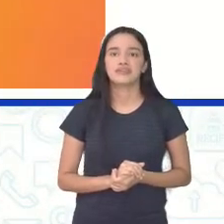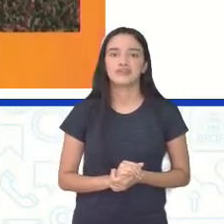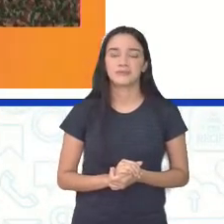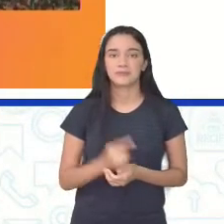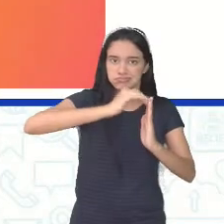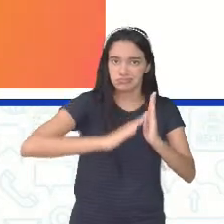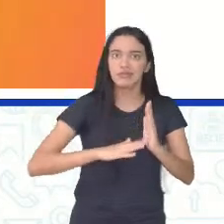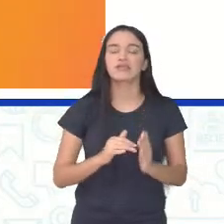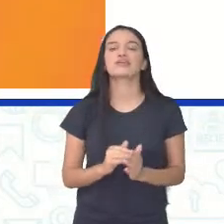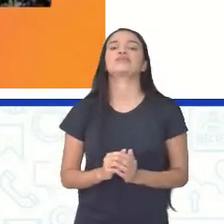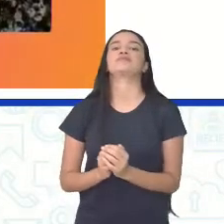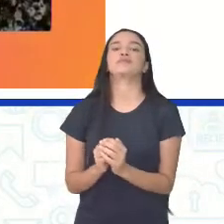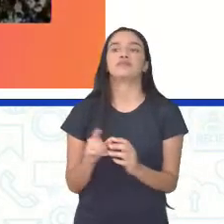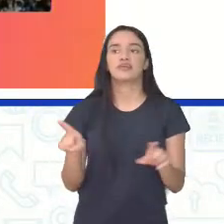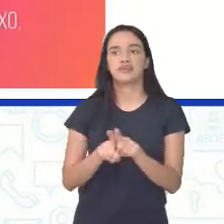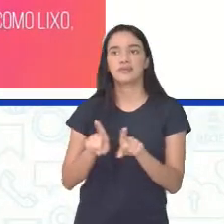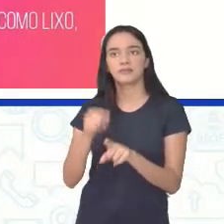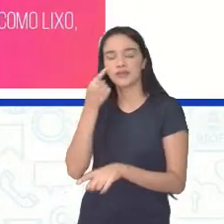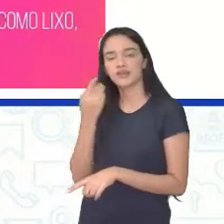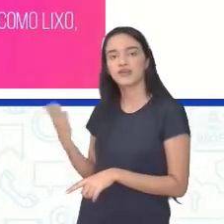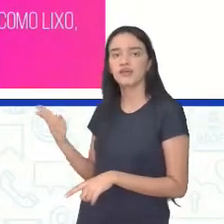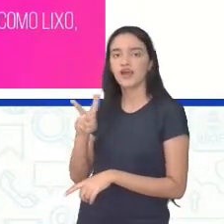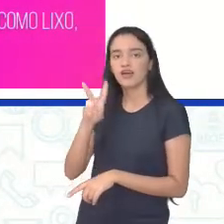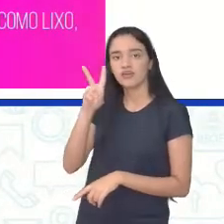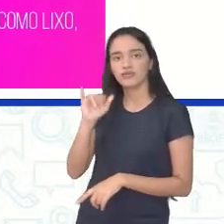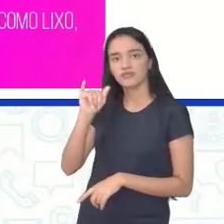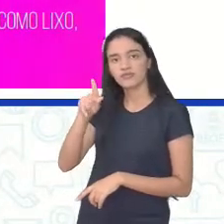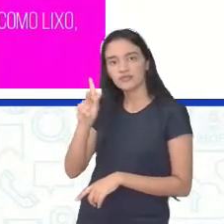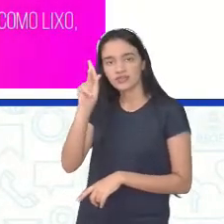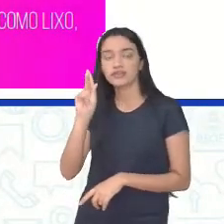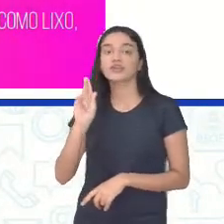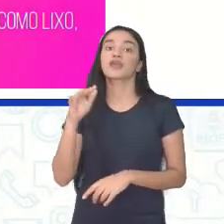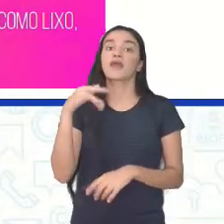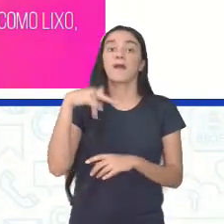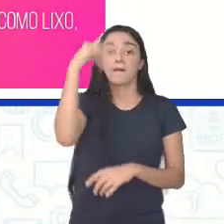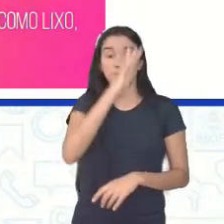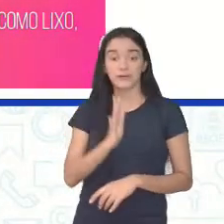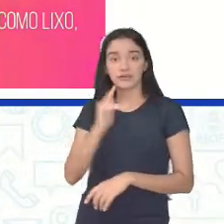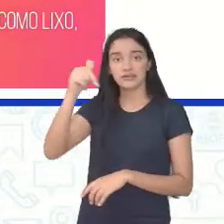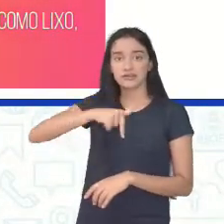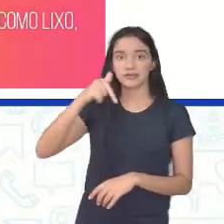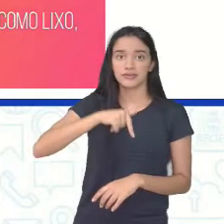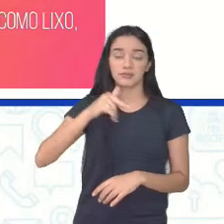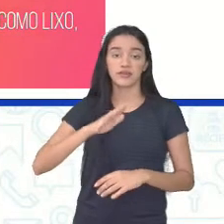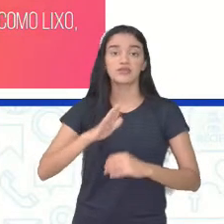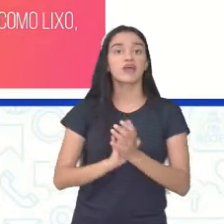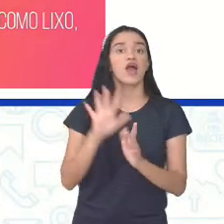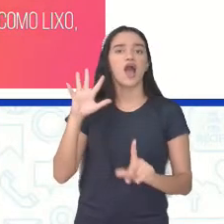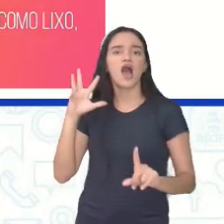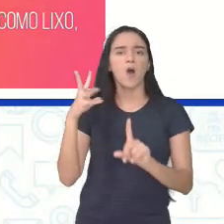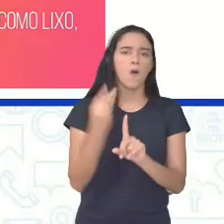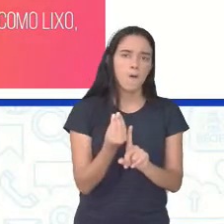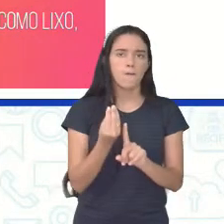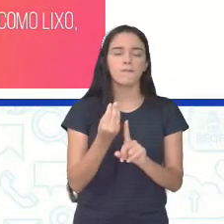fizeram autorretratos, como Nan Goldin, que fazia até autorretratos, às vezes,